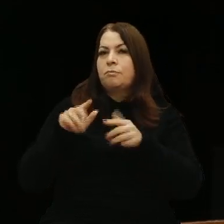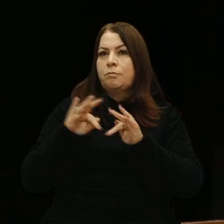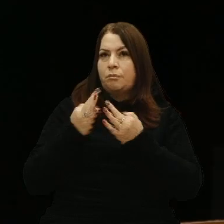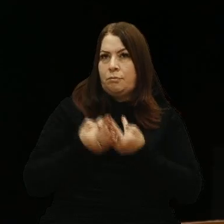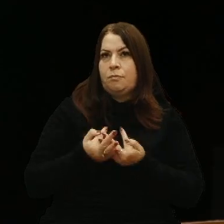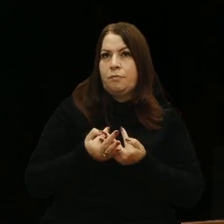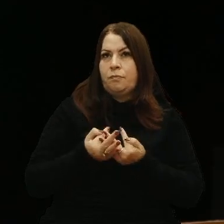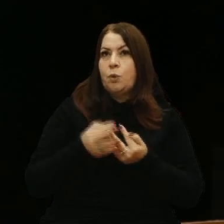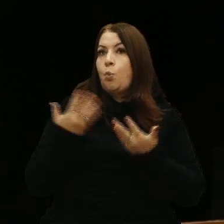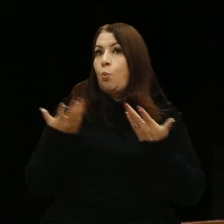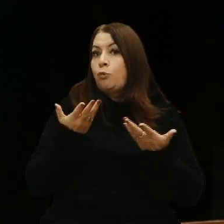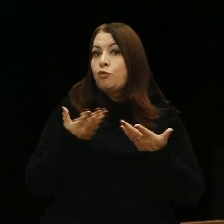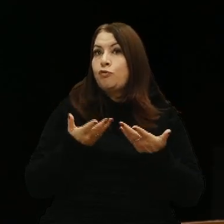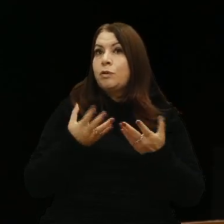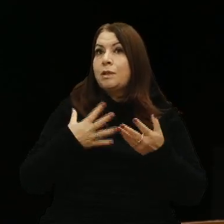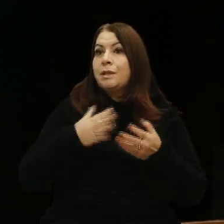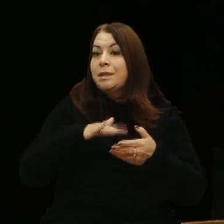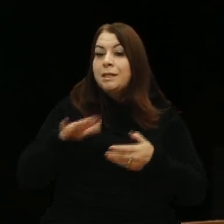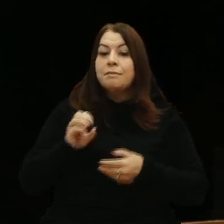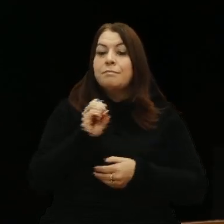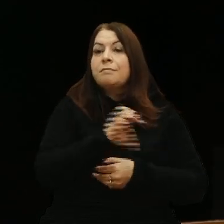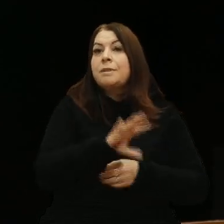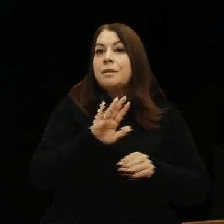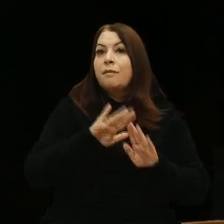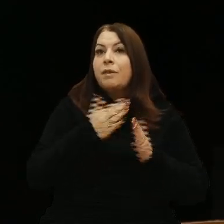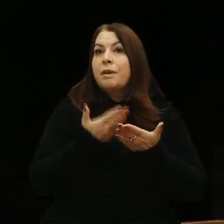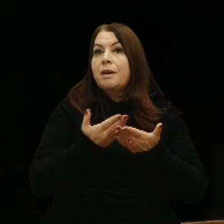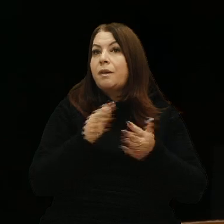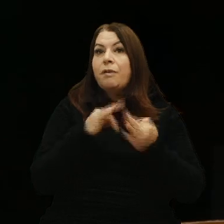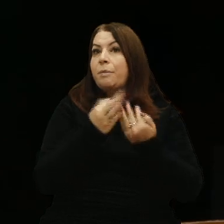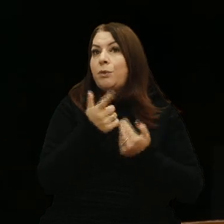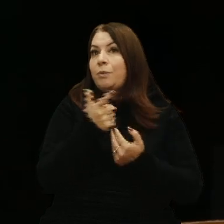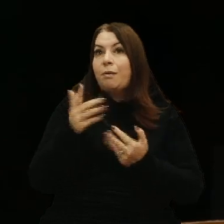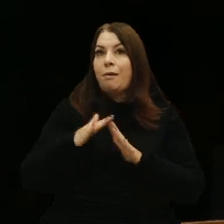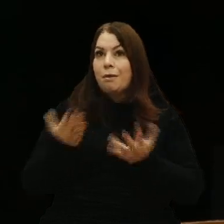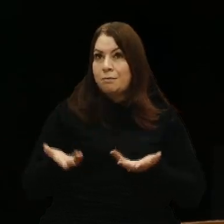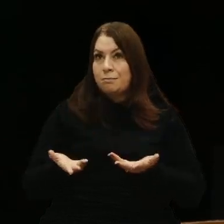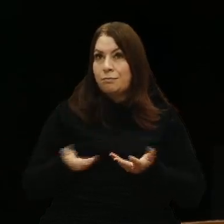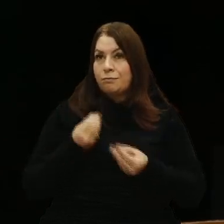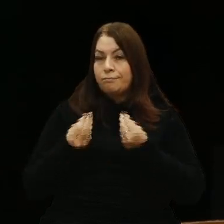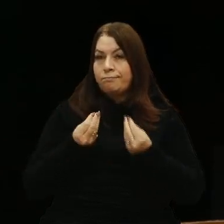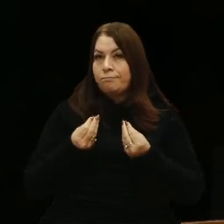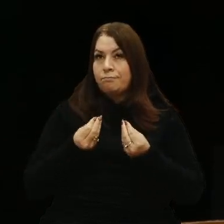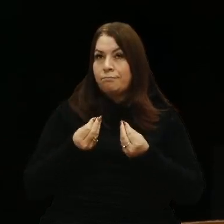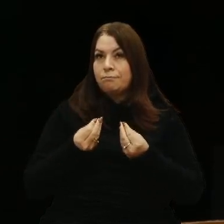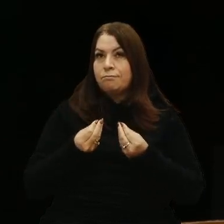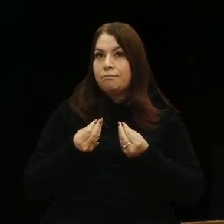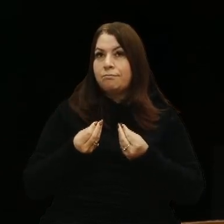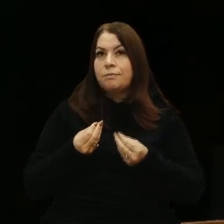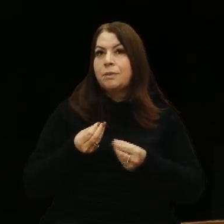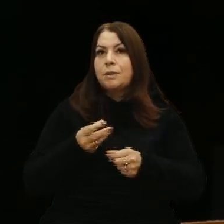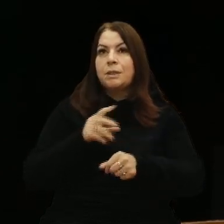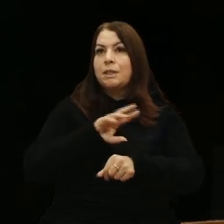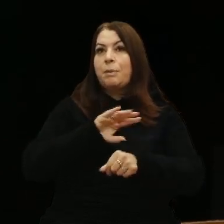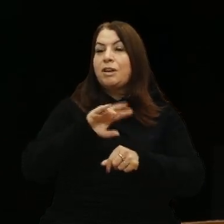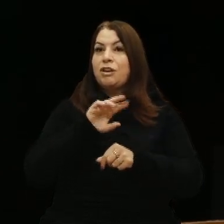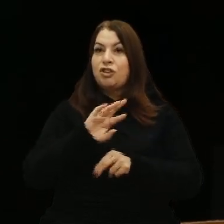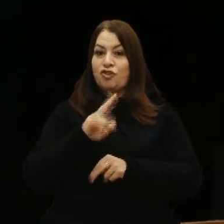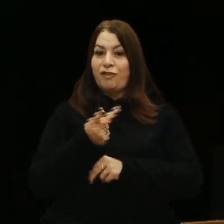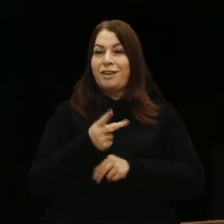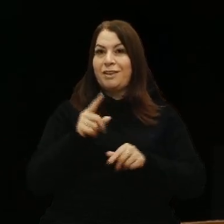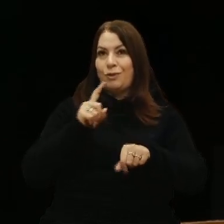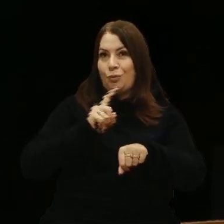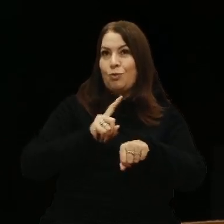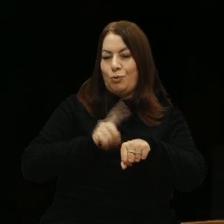famílias. Onde vão deixar as crianças quando a família não está em casa? Contraturno escolar não existe. É um